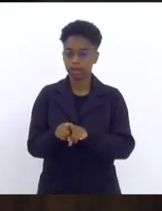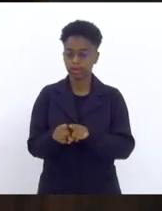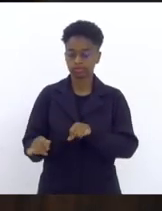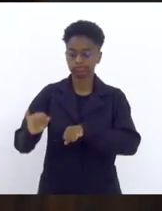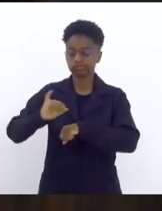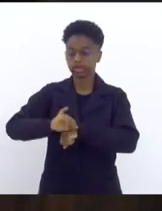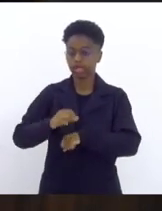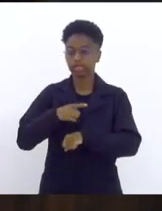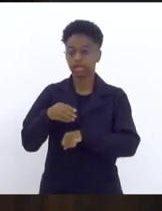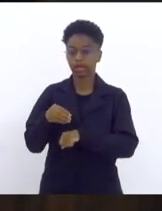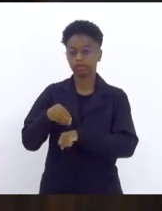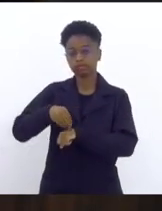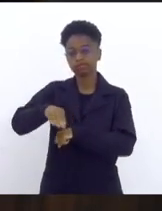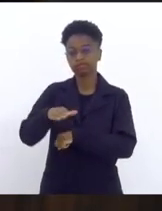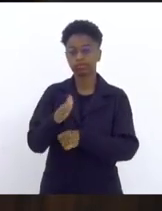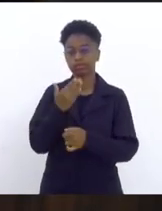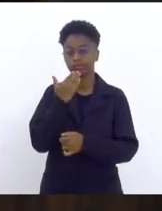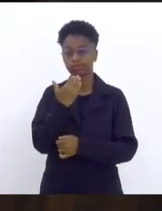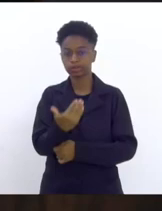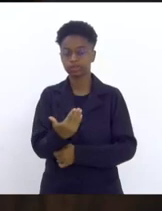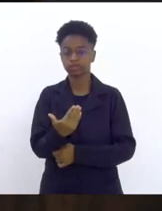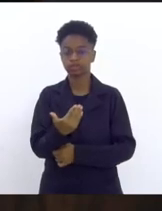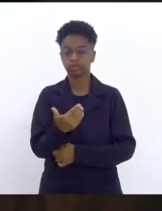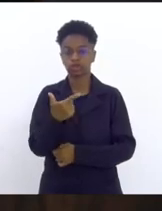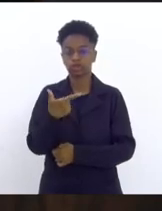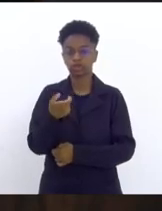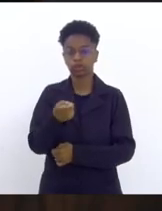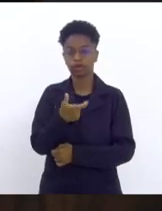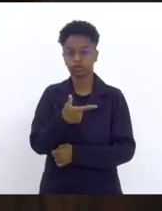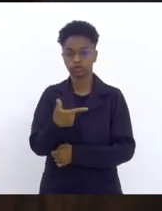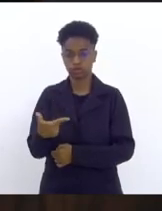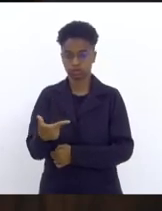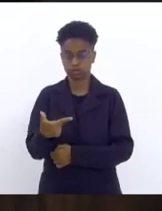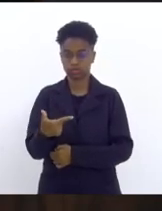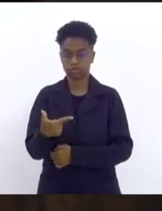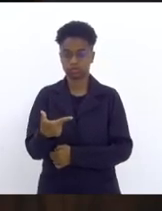mesa um requerimento de 2022